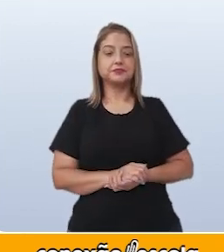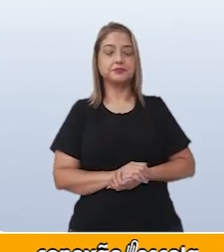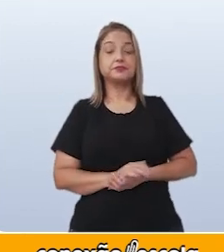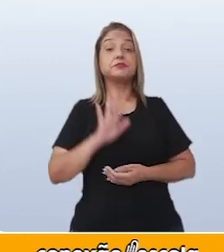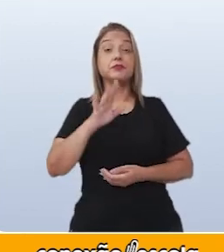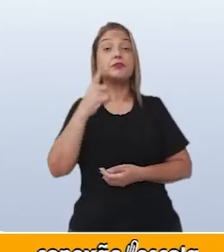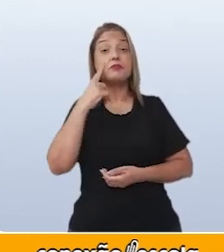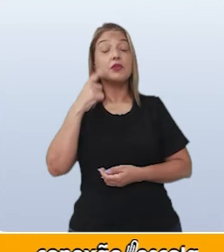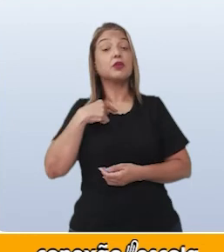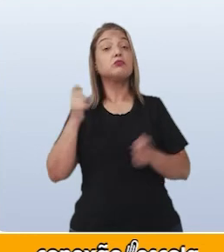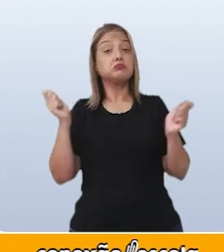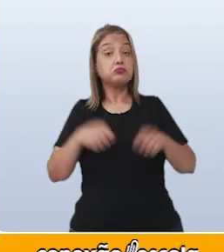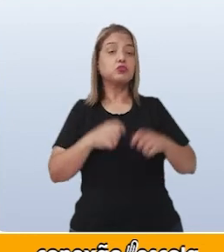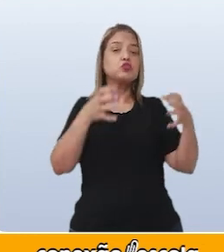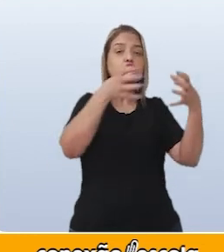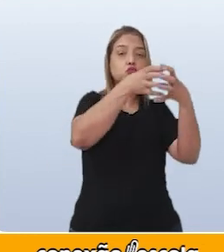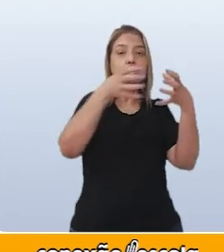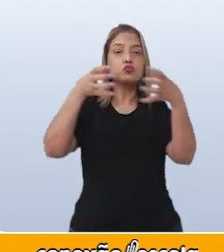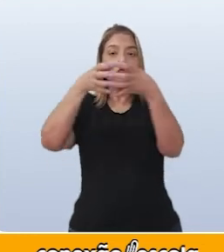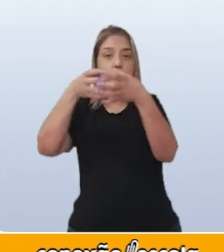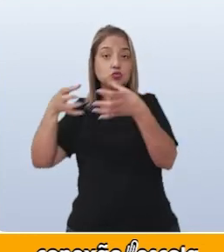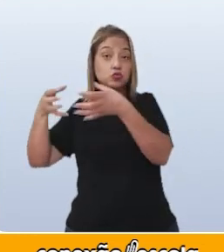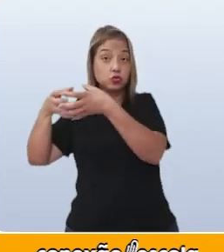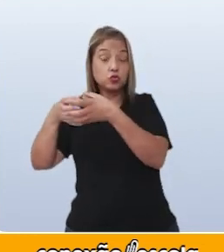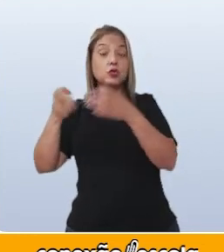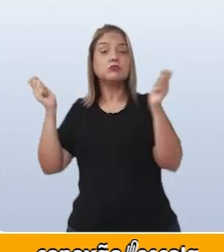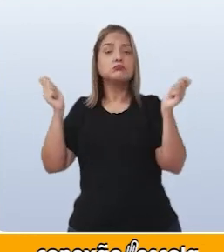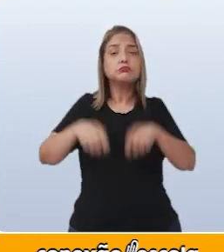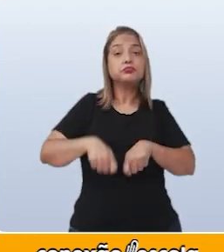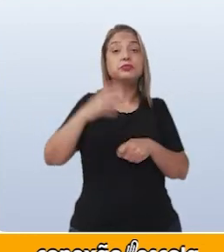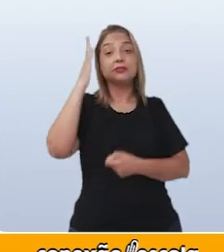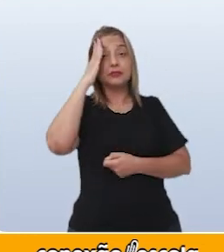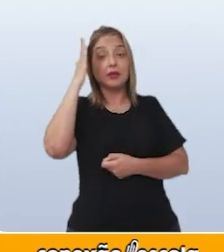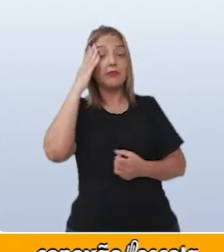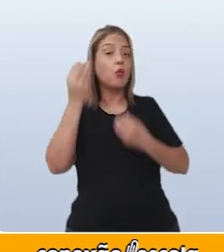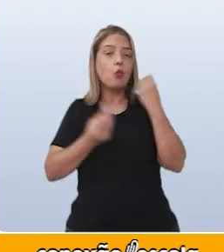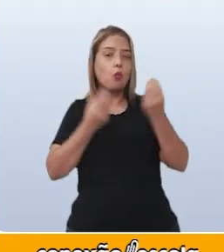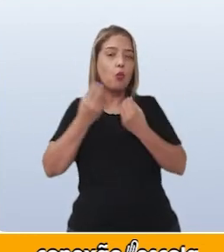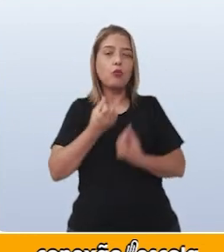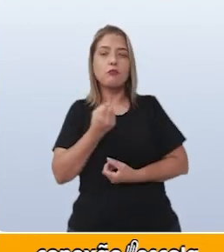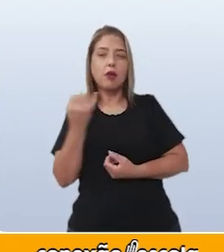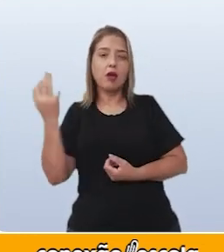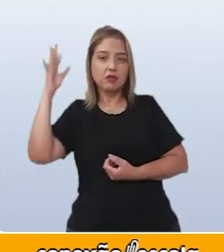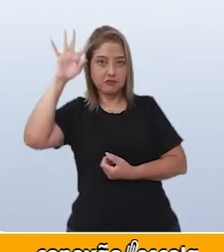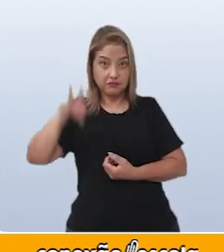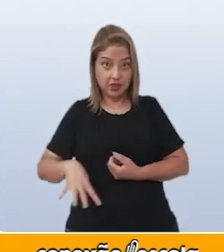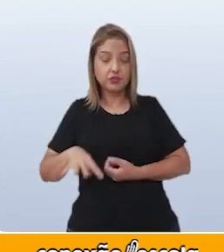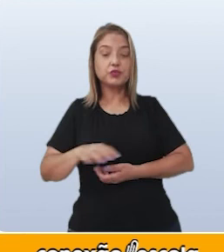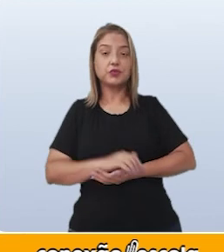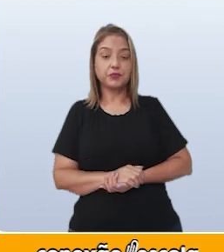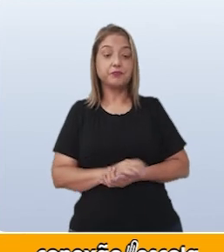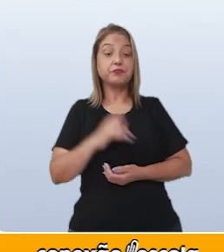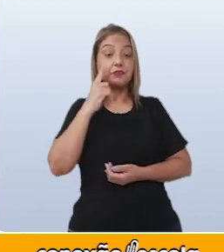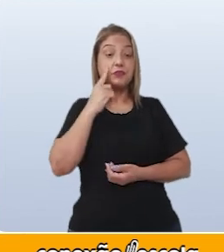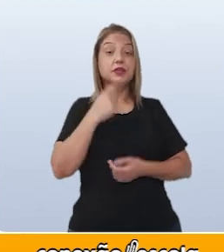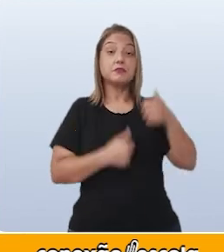Observe, eu posso agrupar de forma a conseguir fazer essa fatoração. Eu posso ver que no